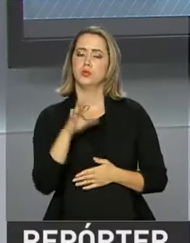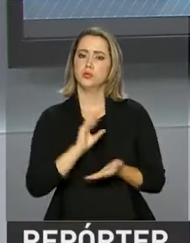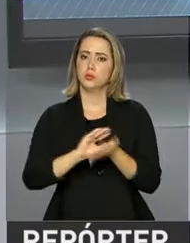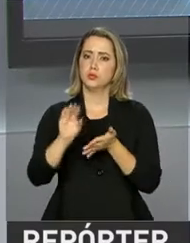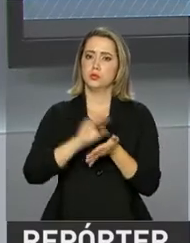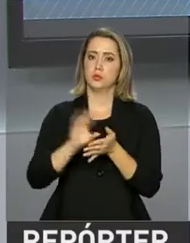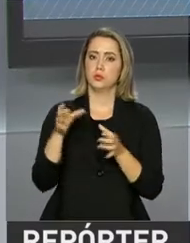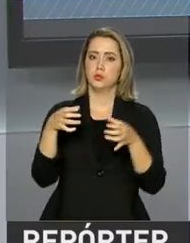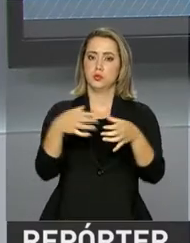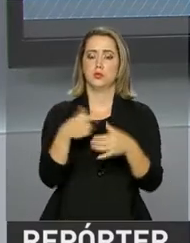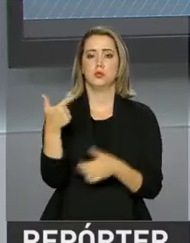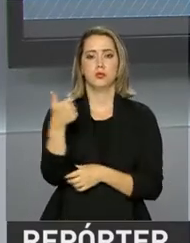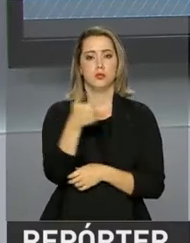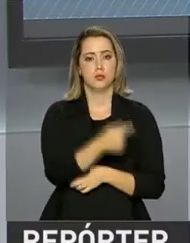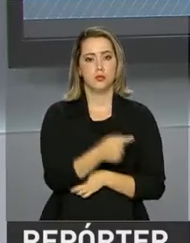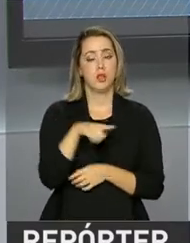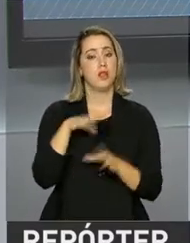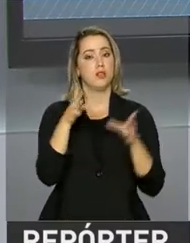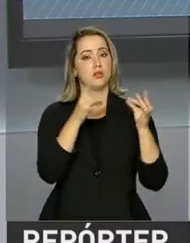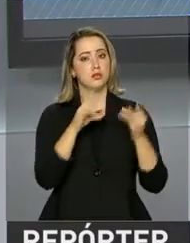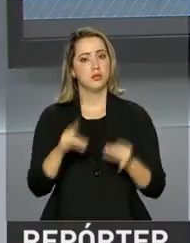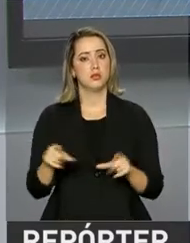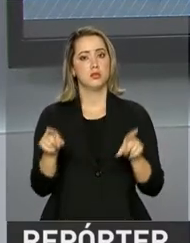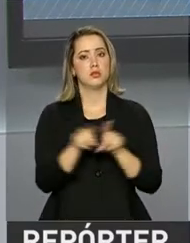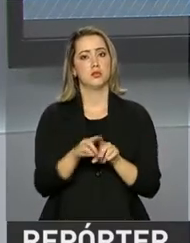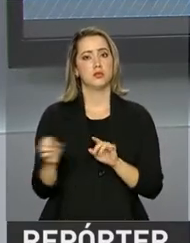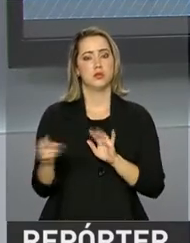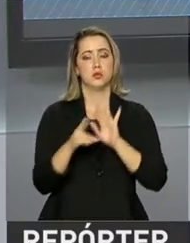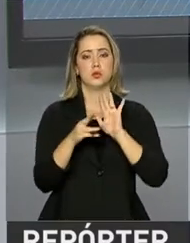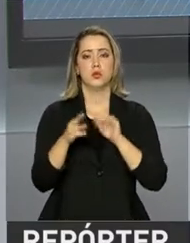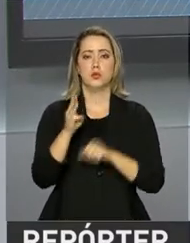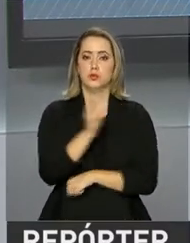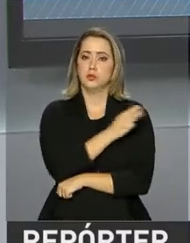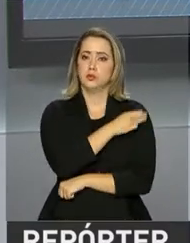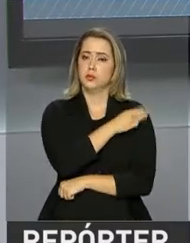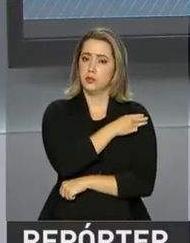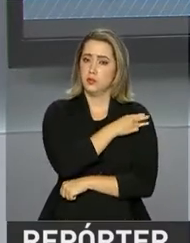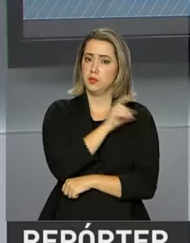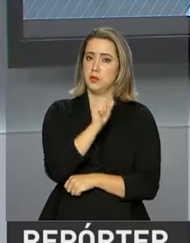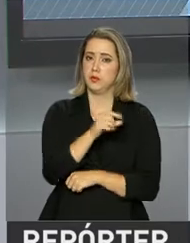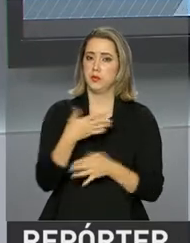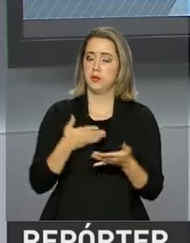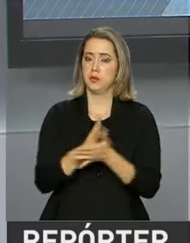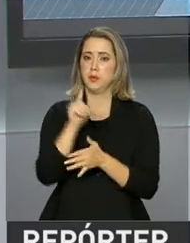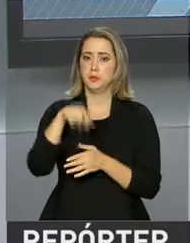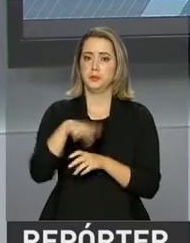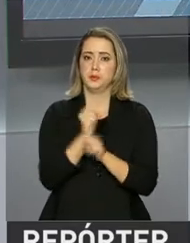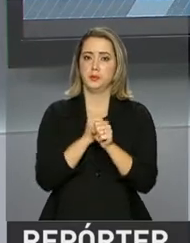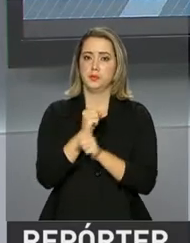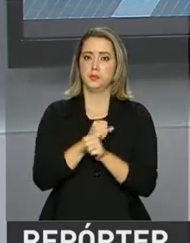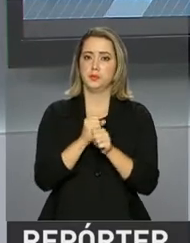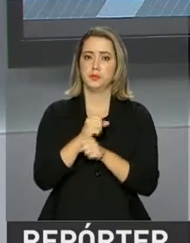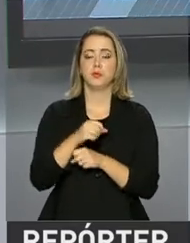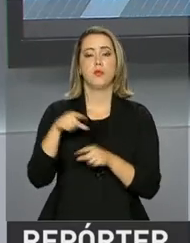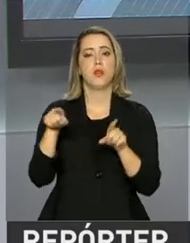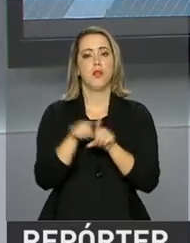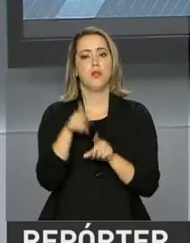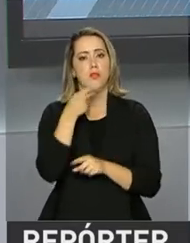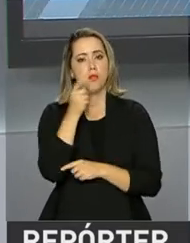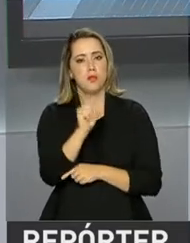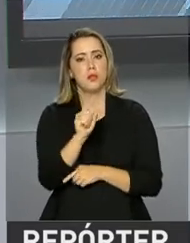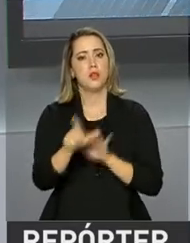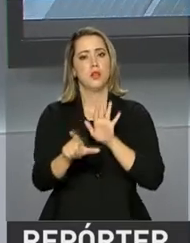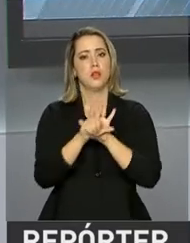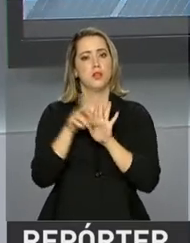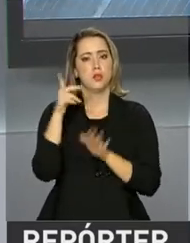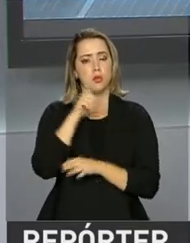em 2017. Ele destacou ainda a reforma do ensino médio, sancionada este ano. Para Mendonça Filho, a lei é